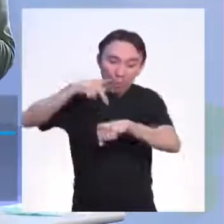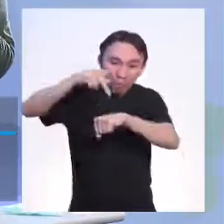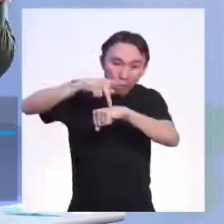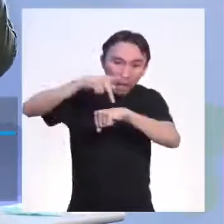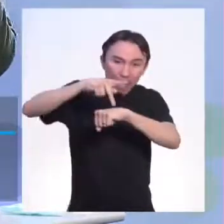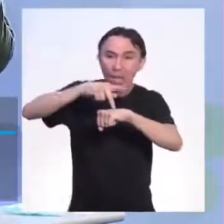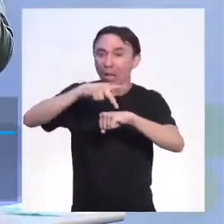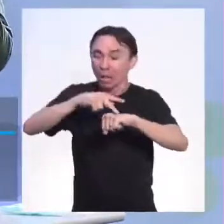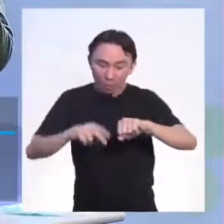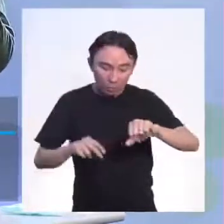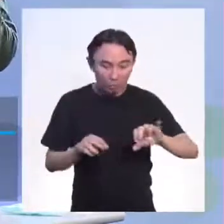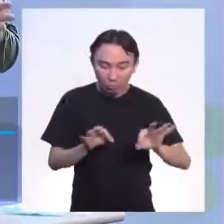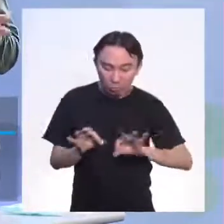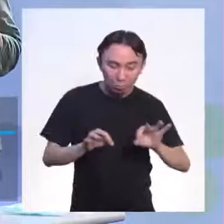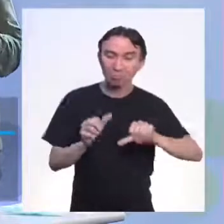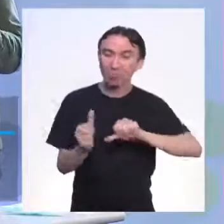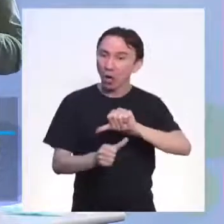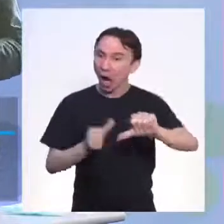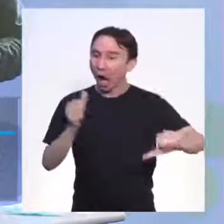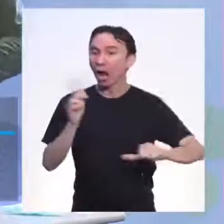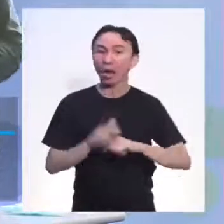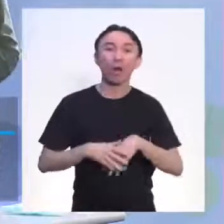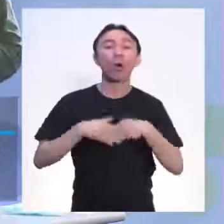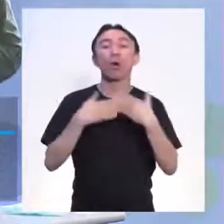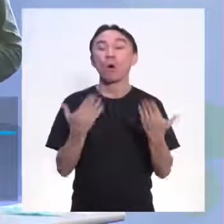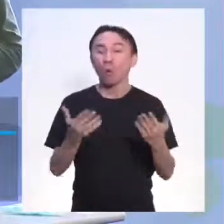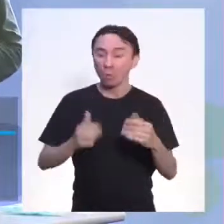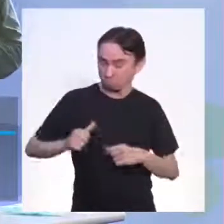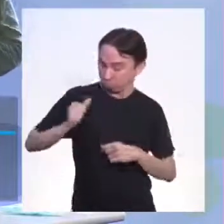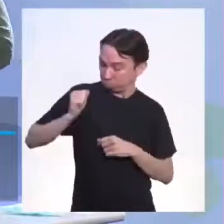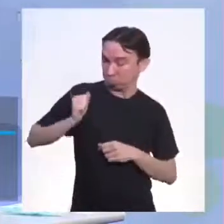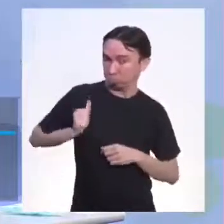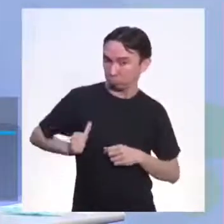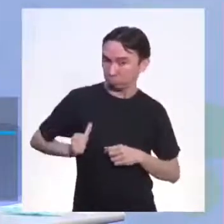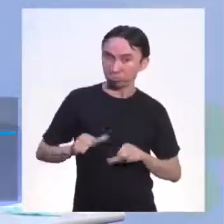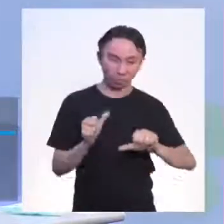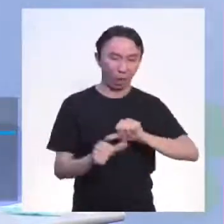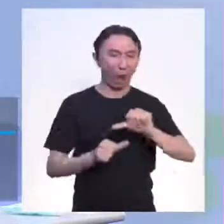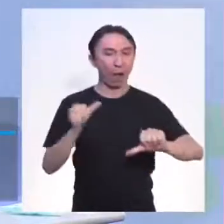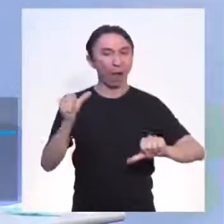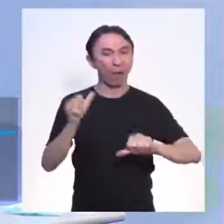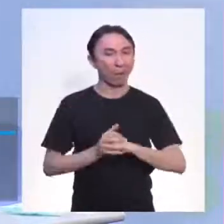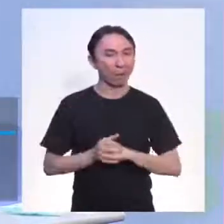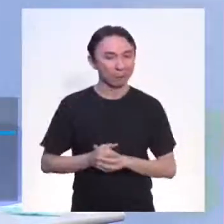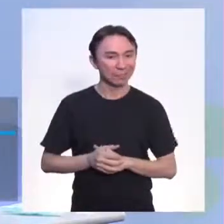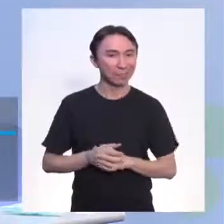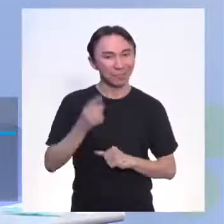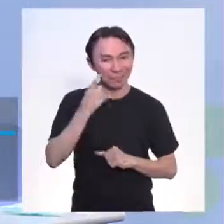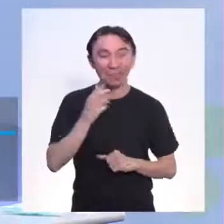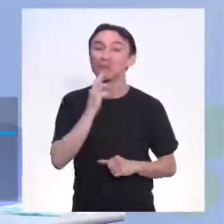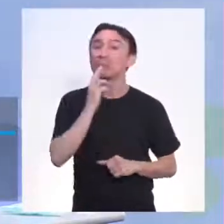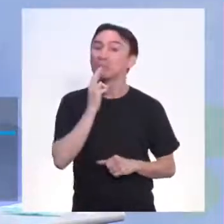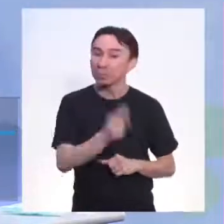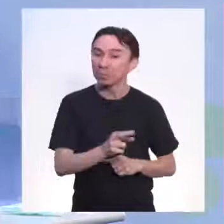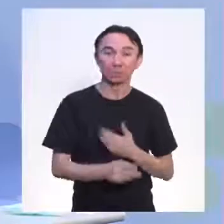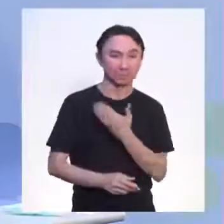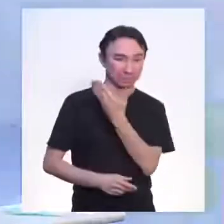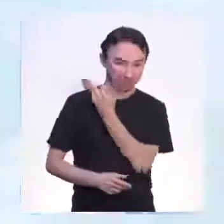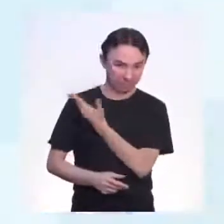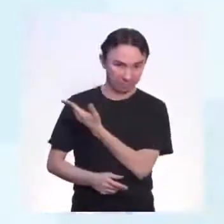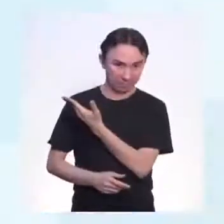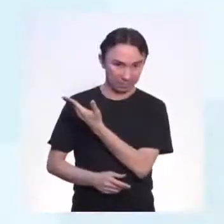pedra para o toque final dela, ou trocando o tipo de alça. Então, aqui está a resolução dessa atividade para